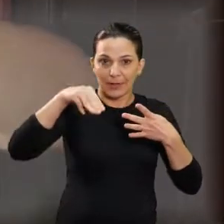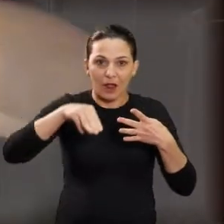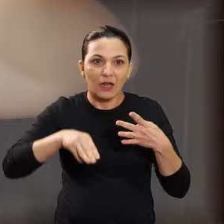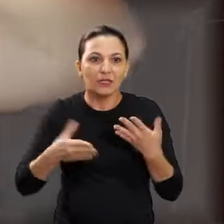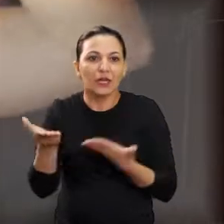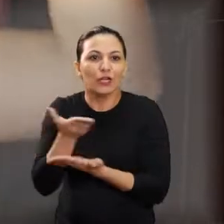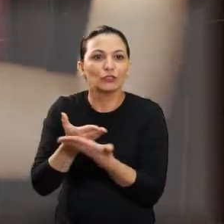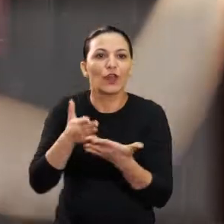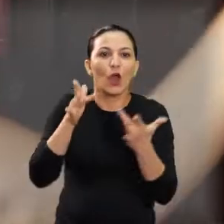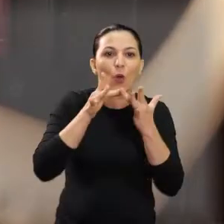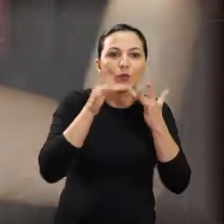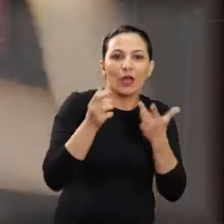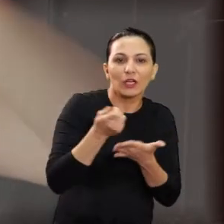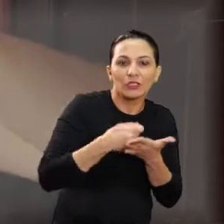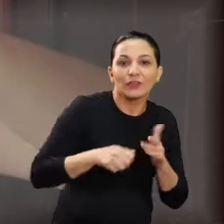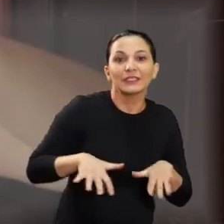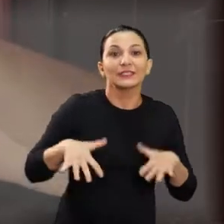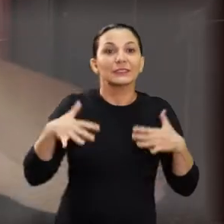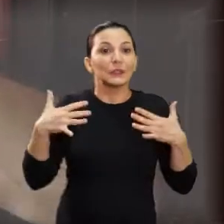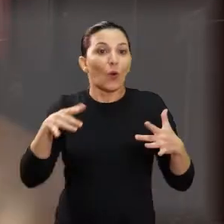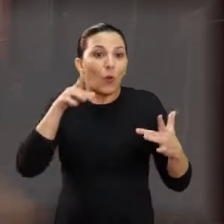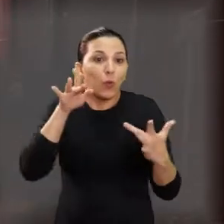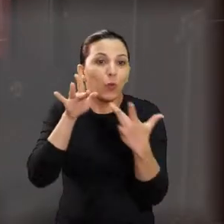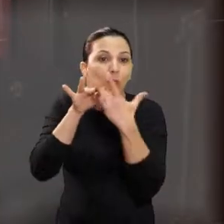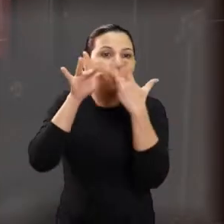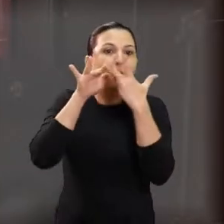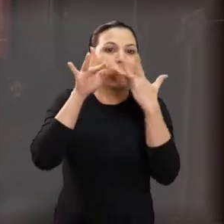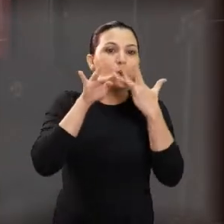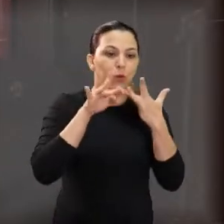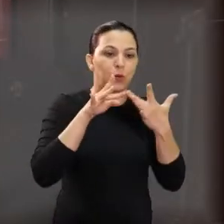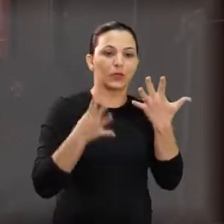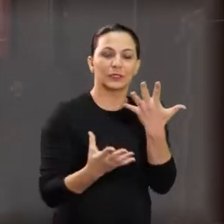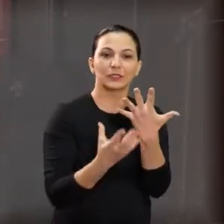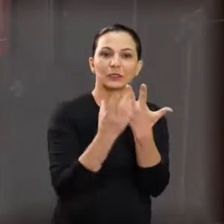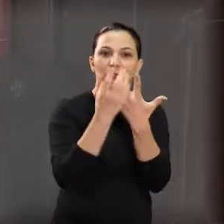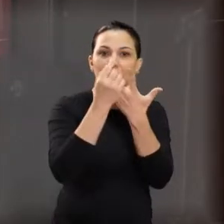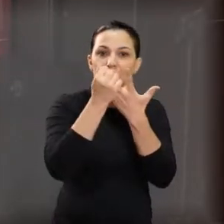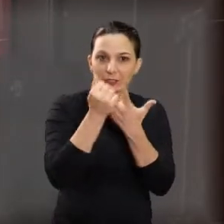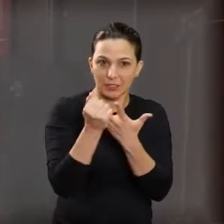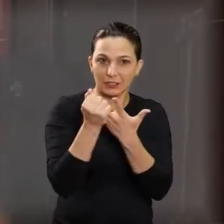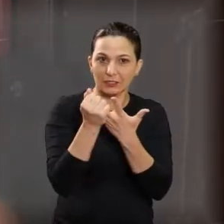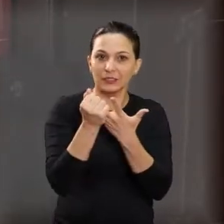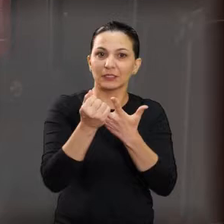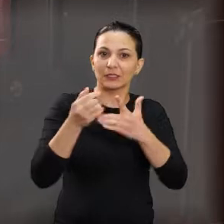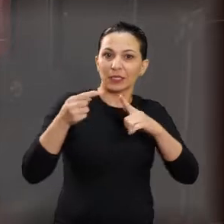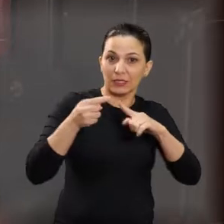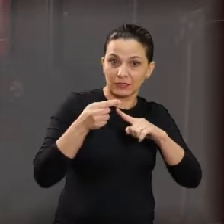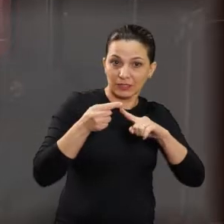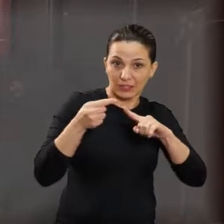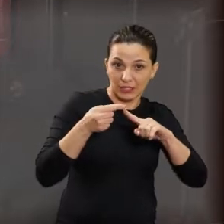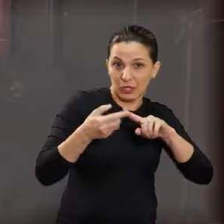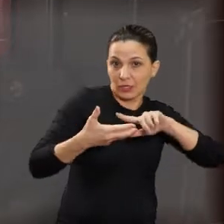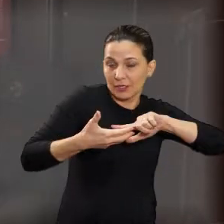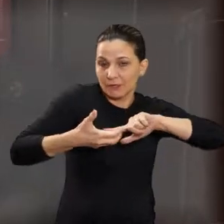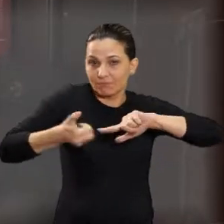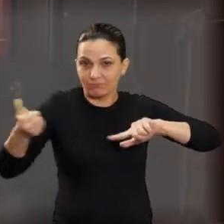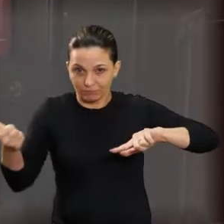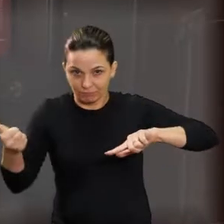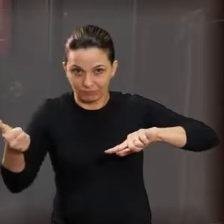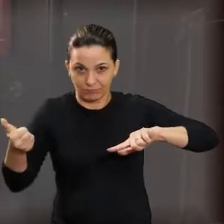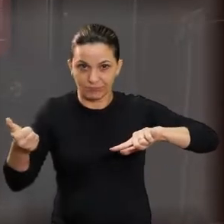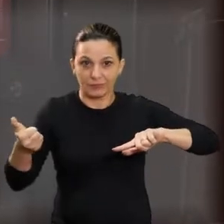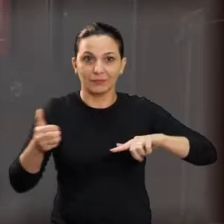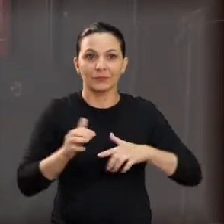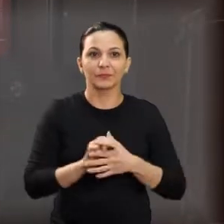eu mudei, tirei a Dalgisa e coloquei a Gabriela. E fui fazer uma pesquisa de campo mesmo, porque como elas trocaram cartas entre si, elas